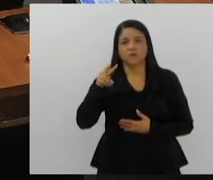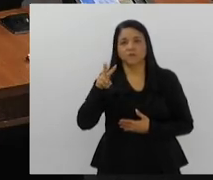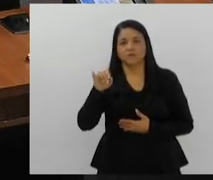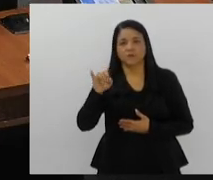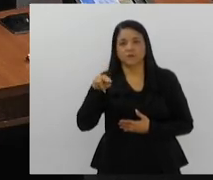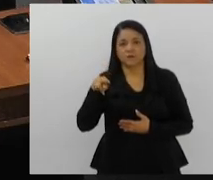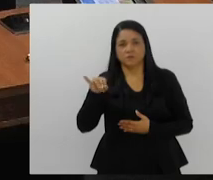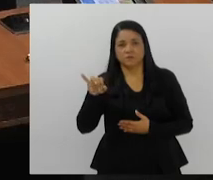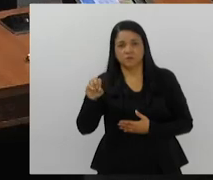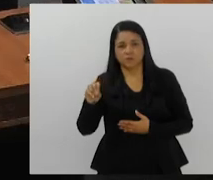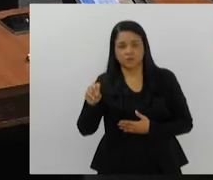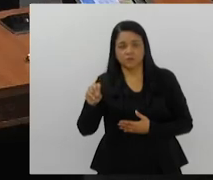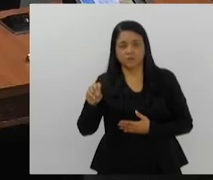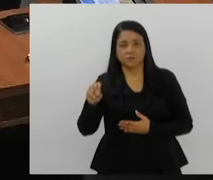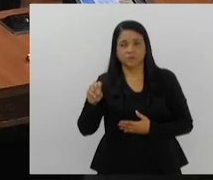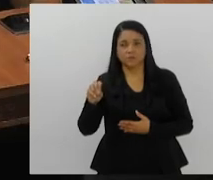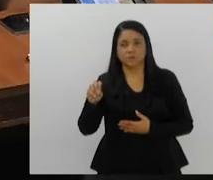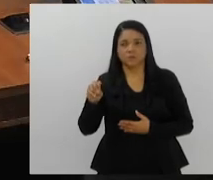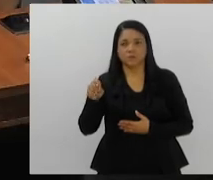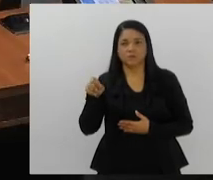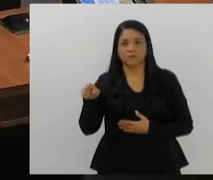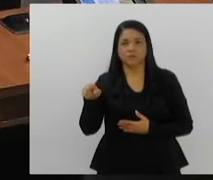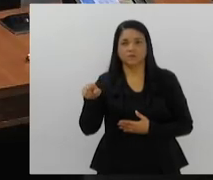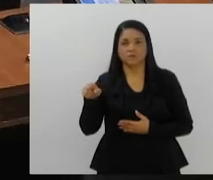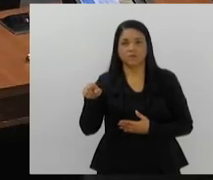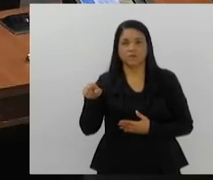Vinícius, TH não pode porque ele é de